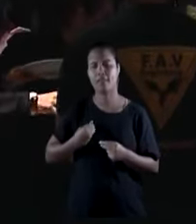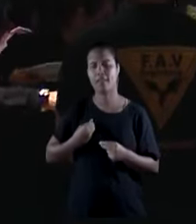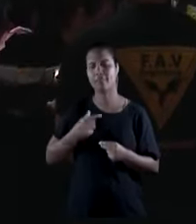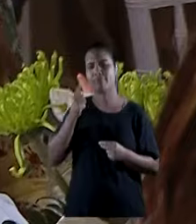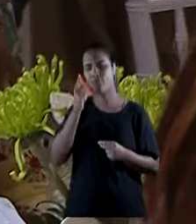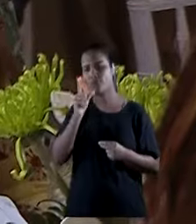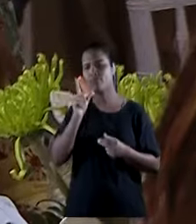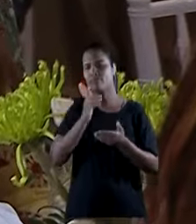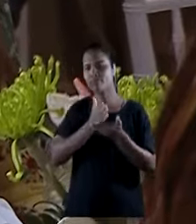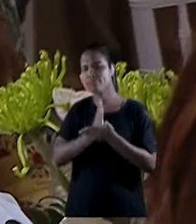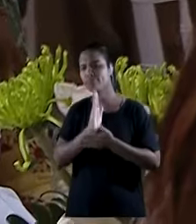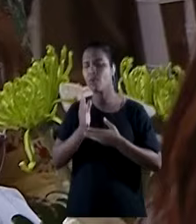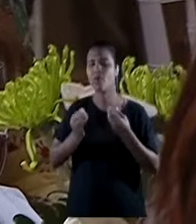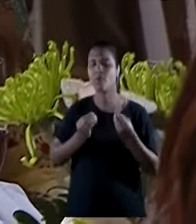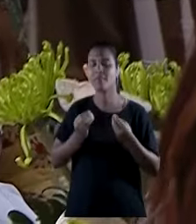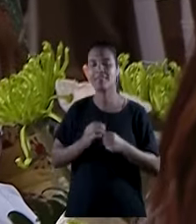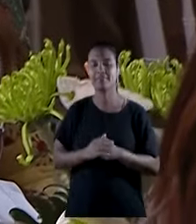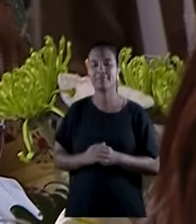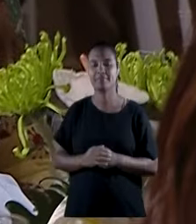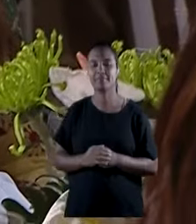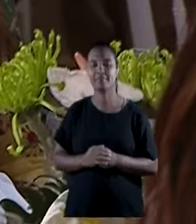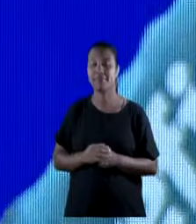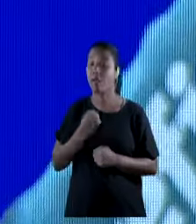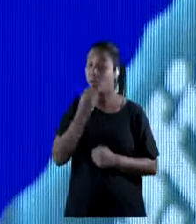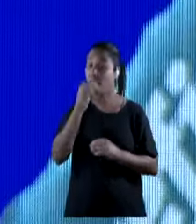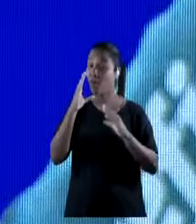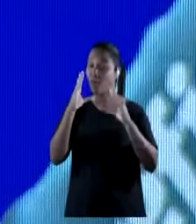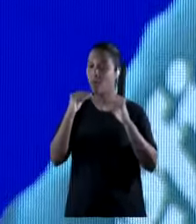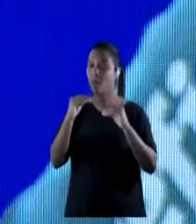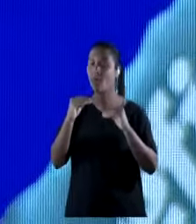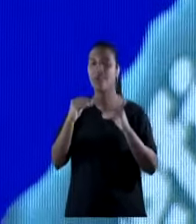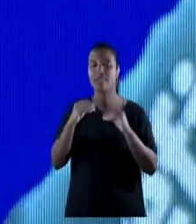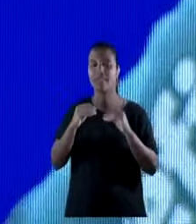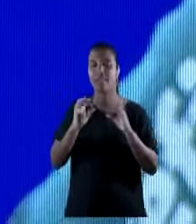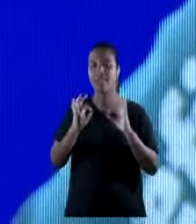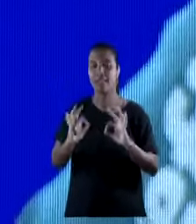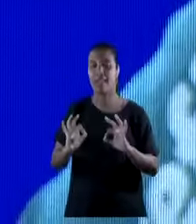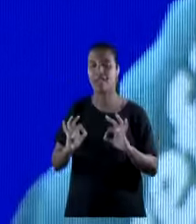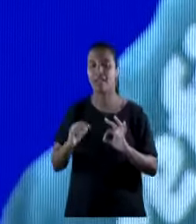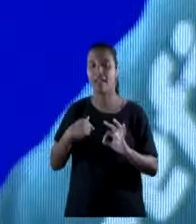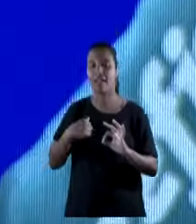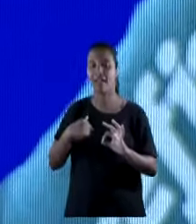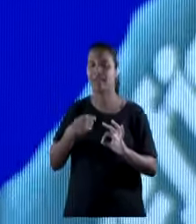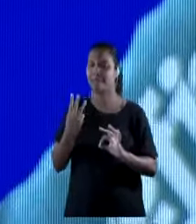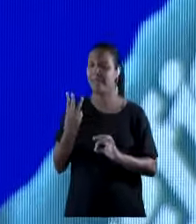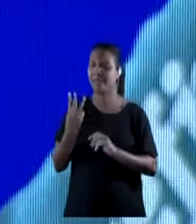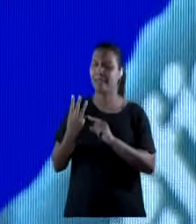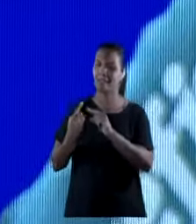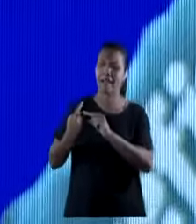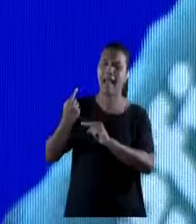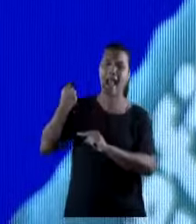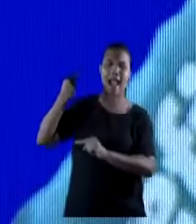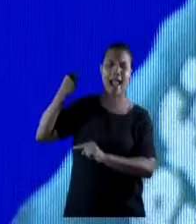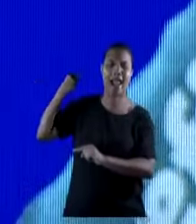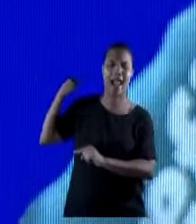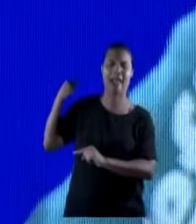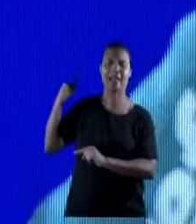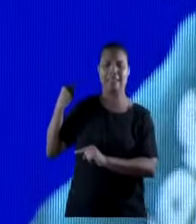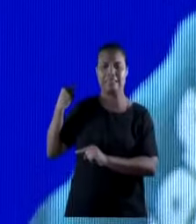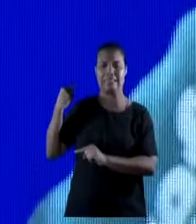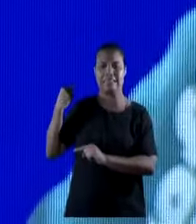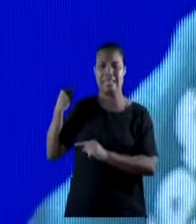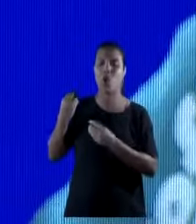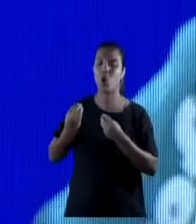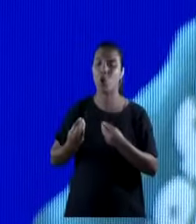É, boa noite a todos. É verdade que eu comprei este fato há 3 anos. Para estar aqui. E